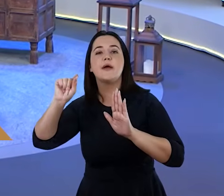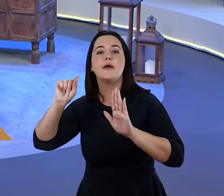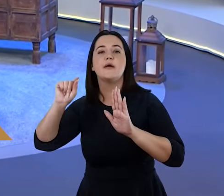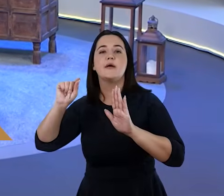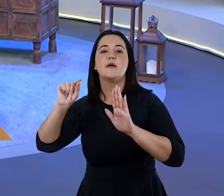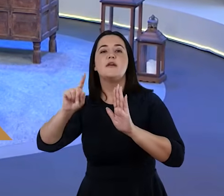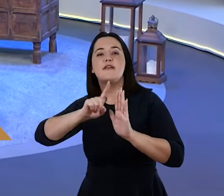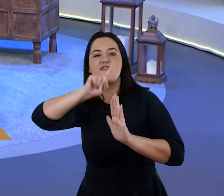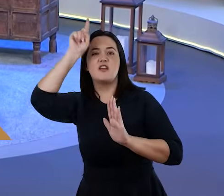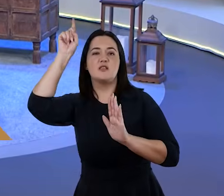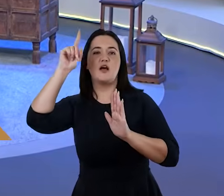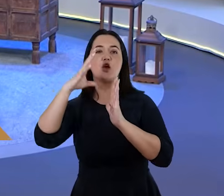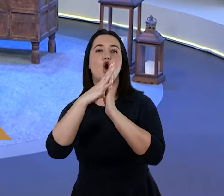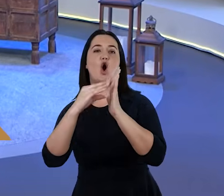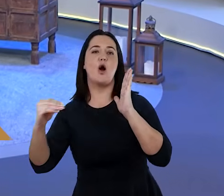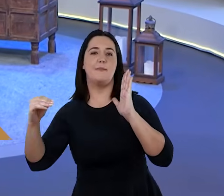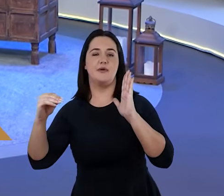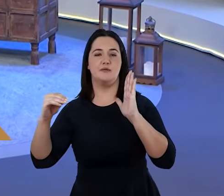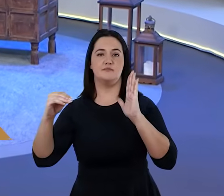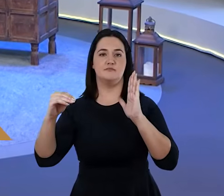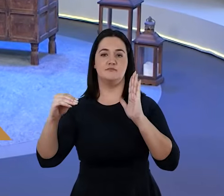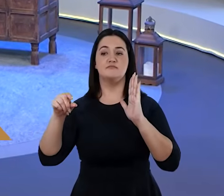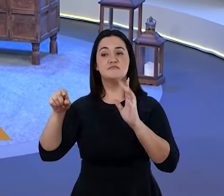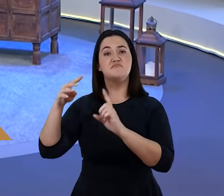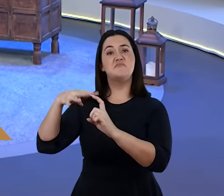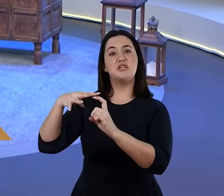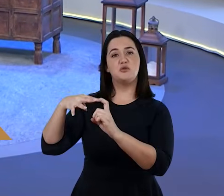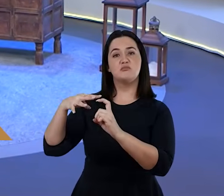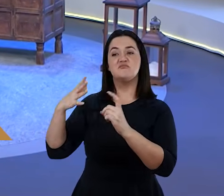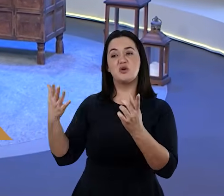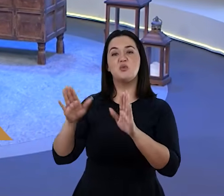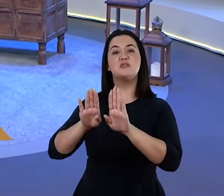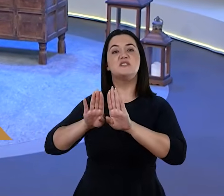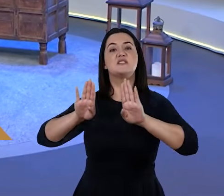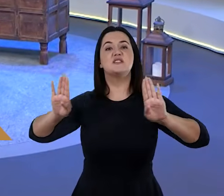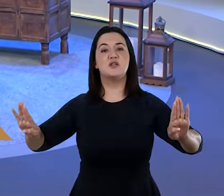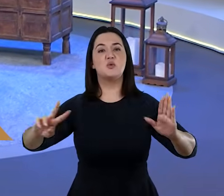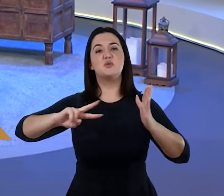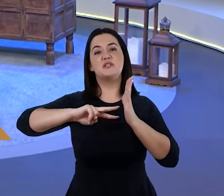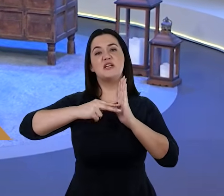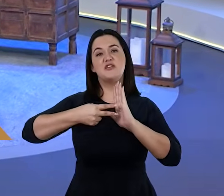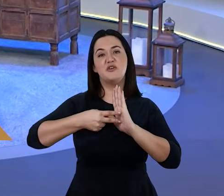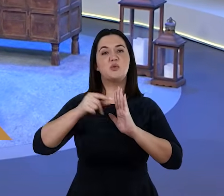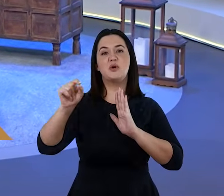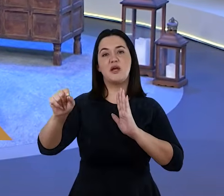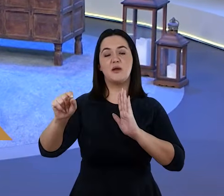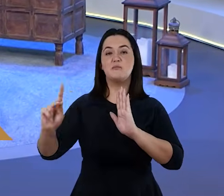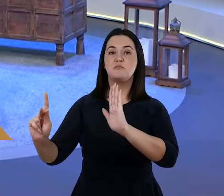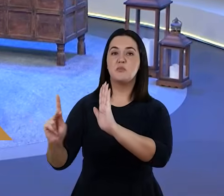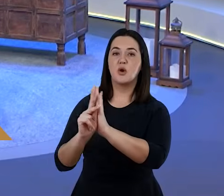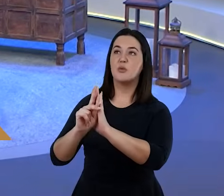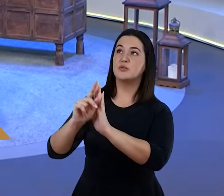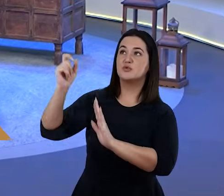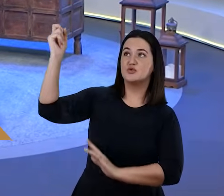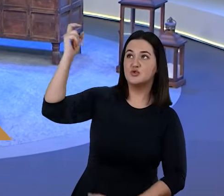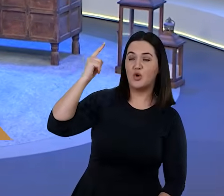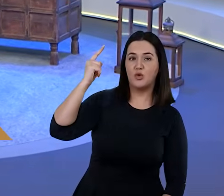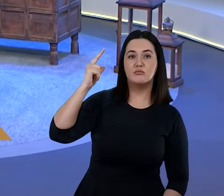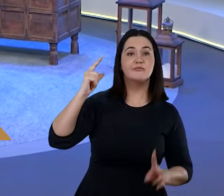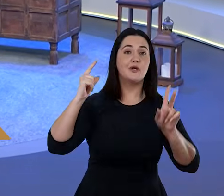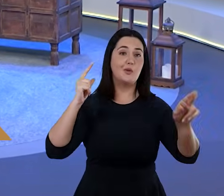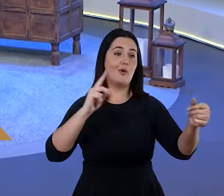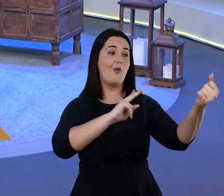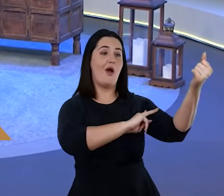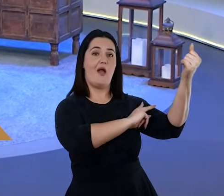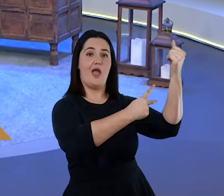deus Sol, seria apenas uma forma de falar desse mito. Então, Sansão significaria algo como pertencente ao Sol,